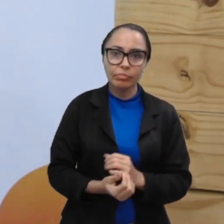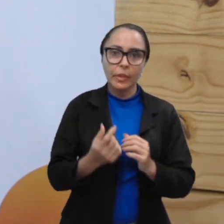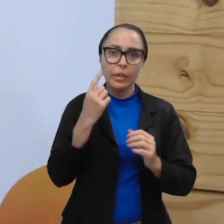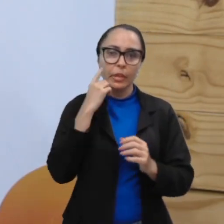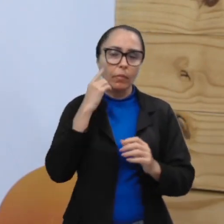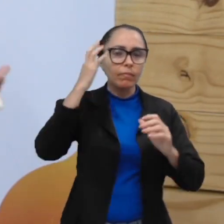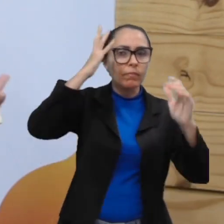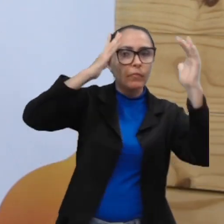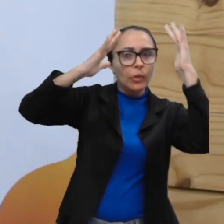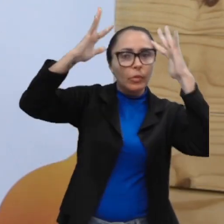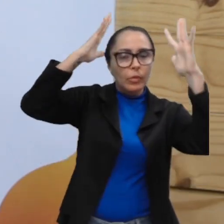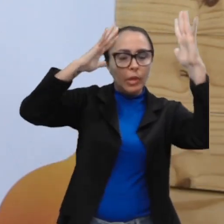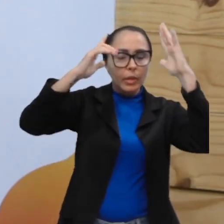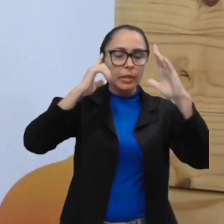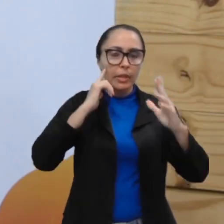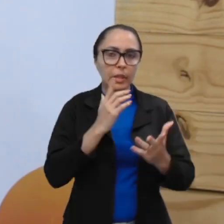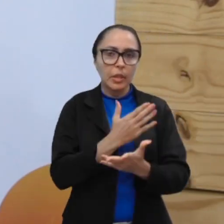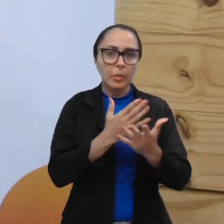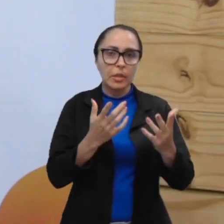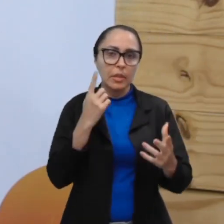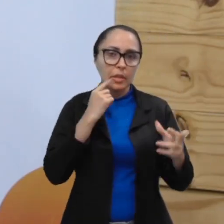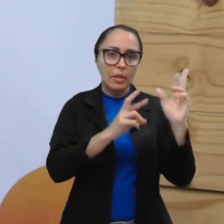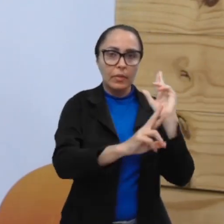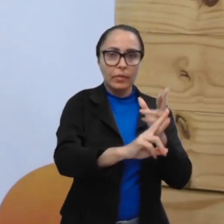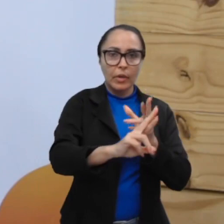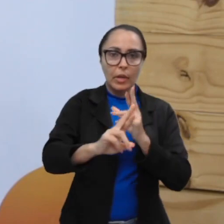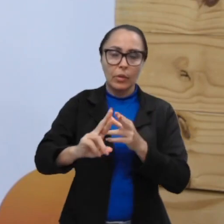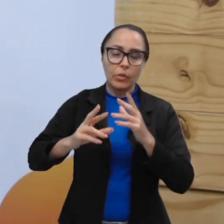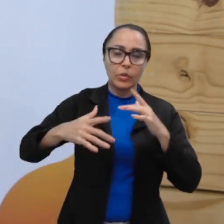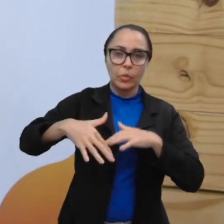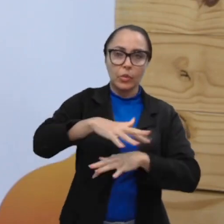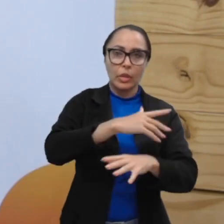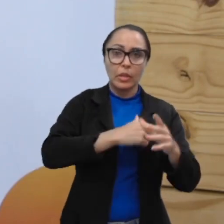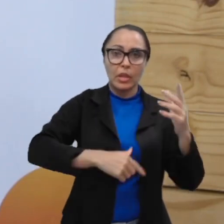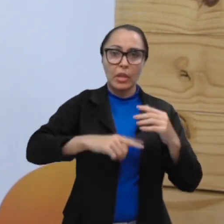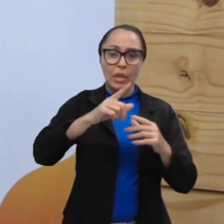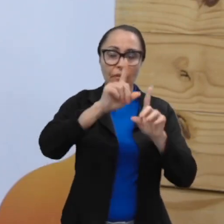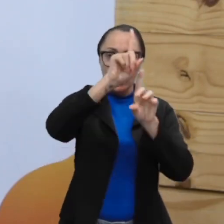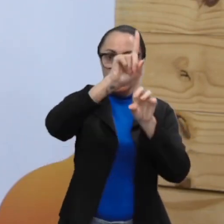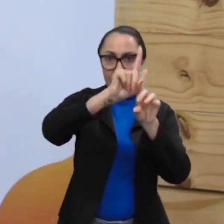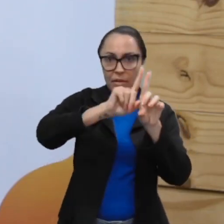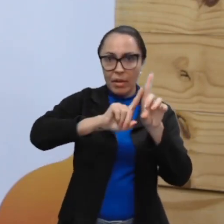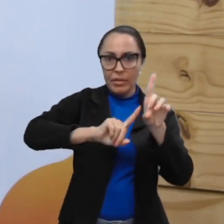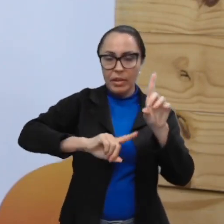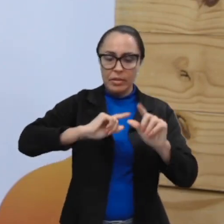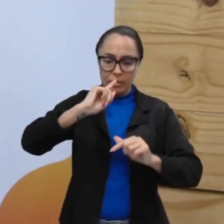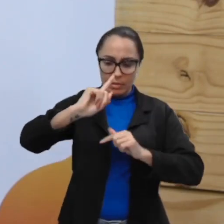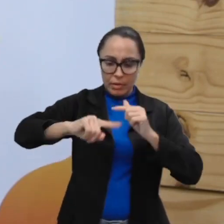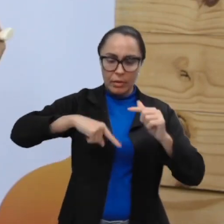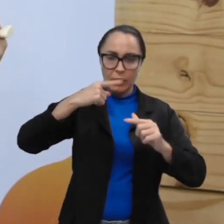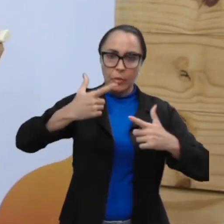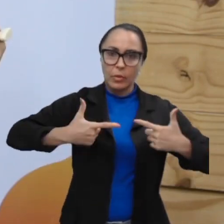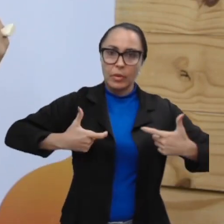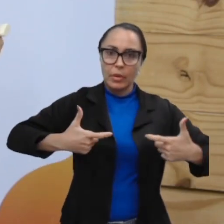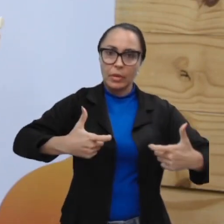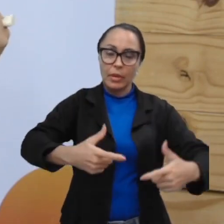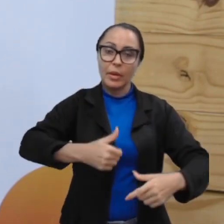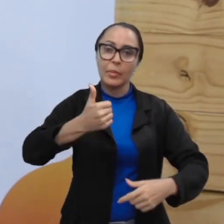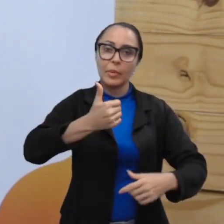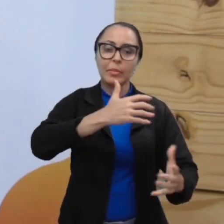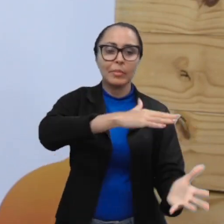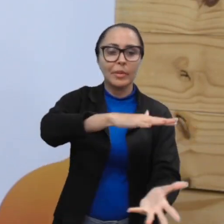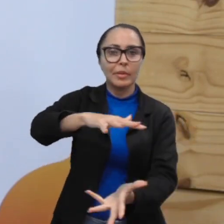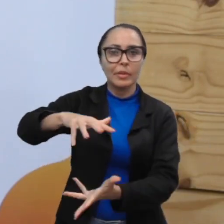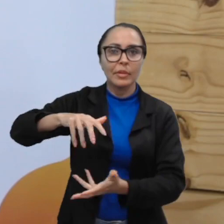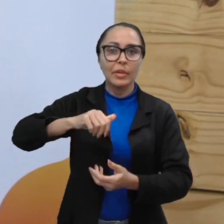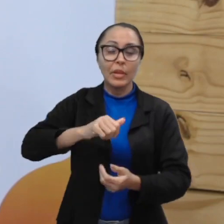figurativa, que representava valores burgueses que estavam muito em decadência nesse momento, depois da Primeira Guerra. Então, eles queriam